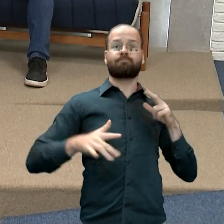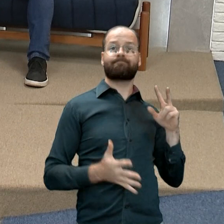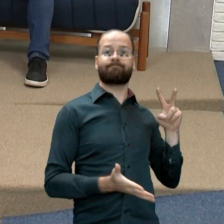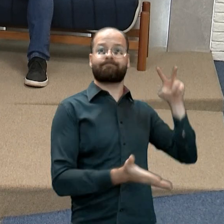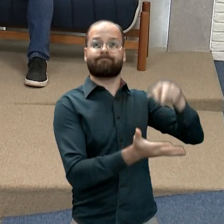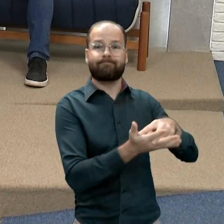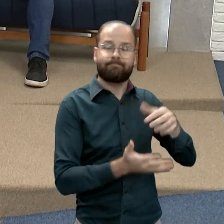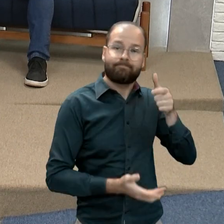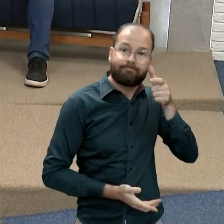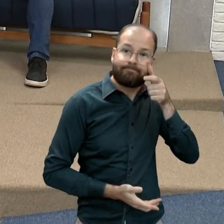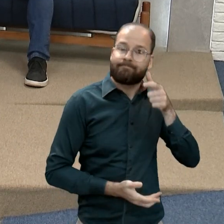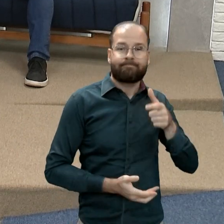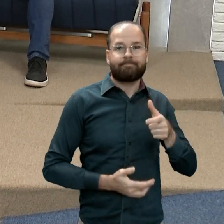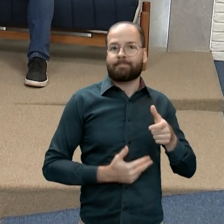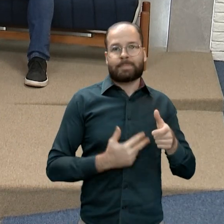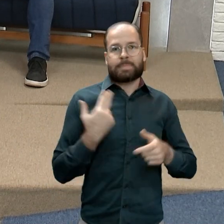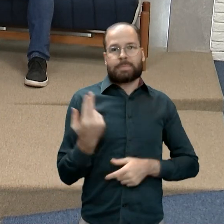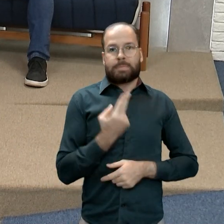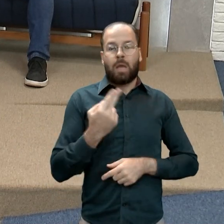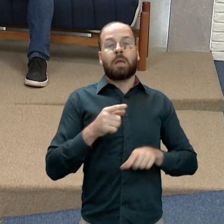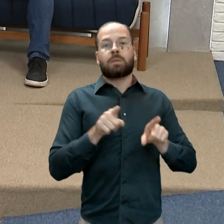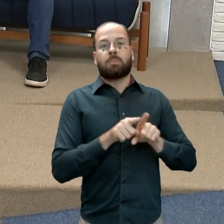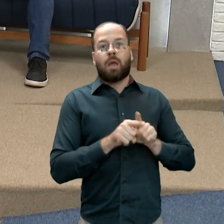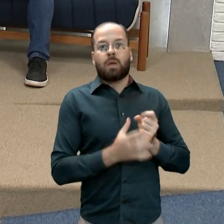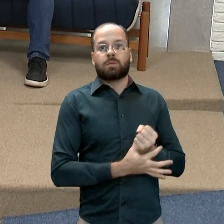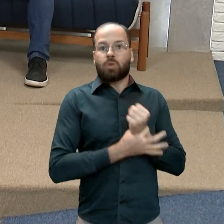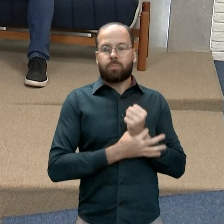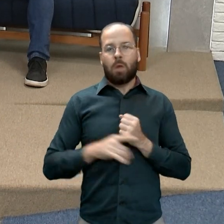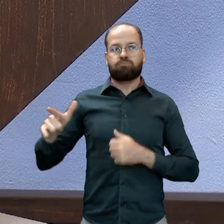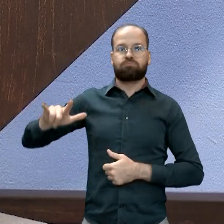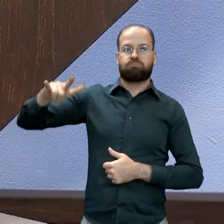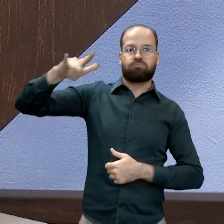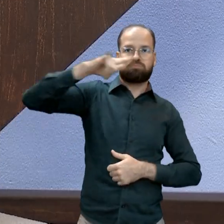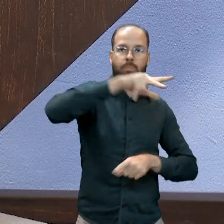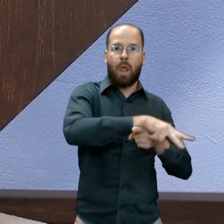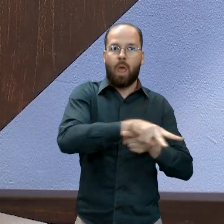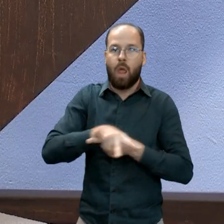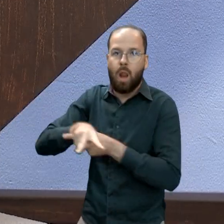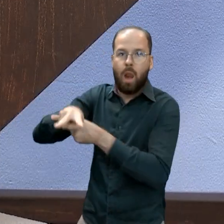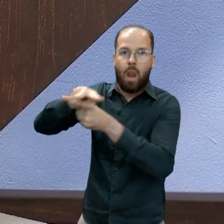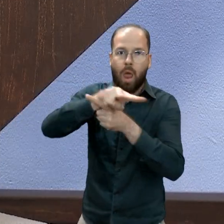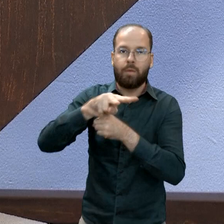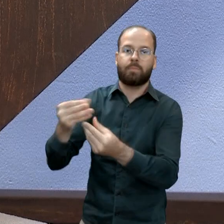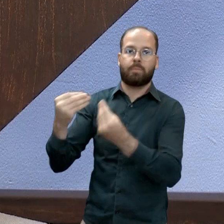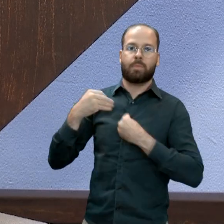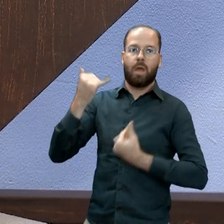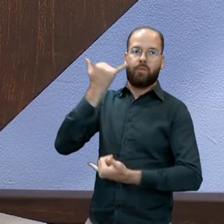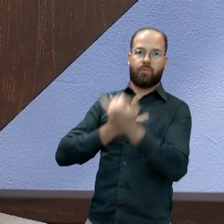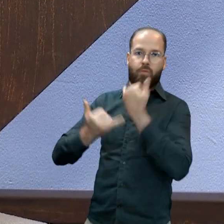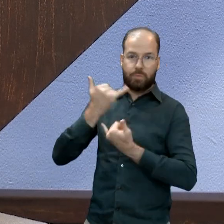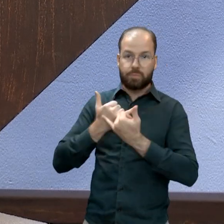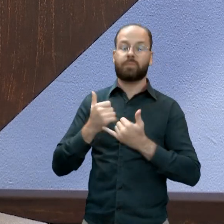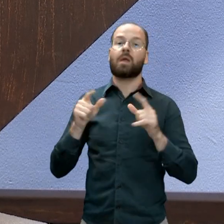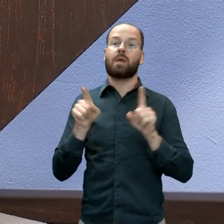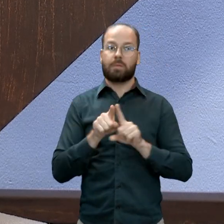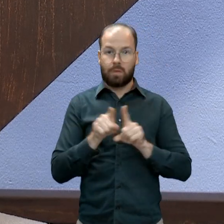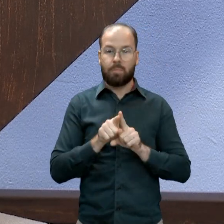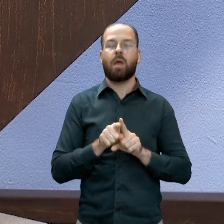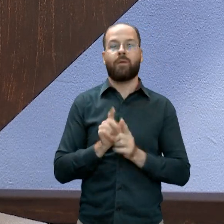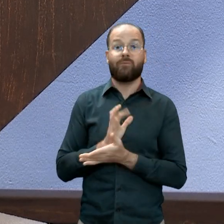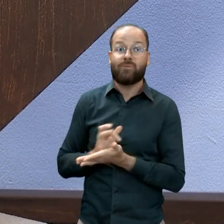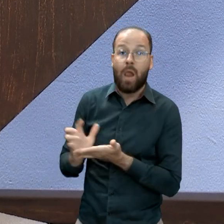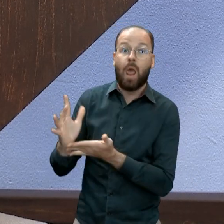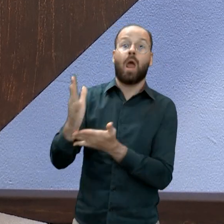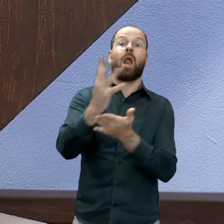inseguro para mim. Né? Eu quero um sensor de varredura numa fachada que vai me trazer muito maior precisão do que eu,